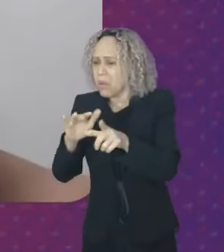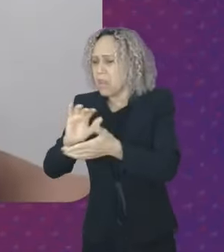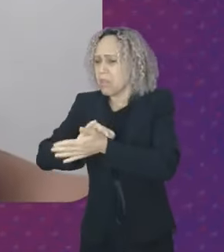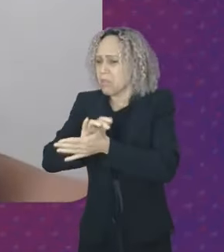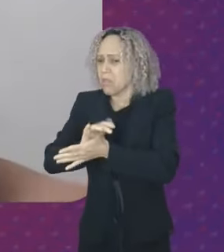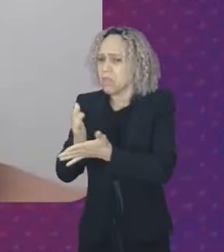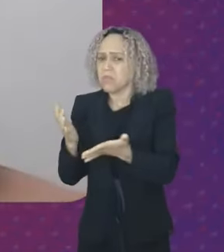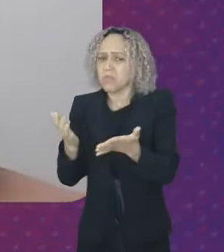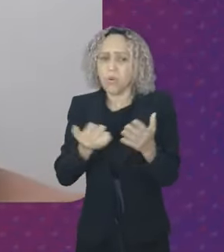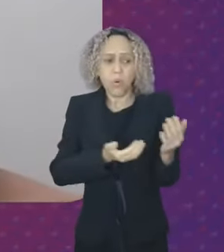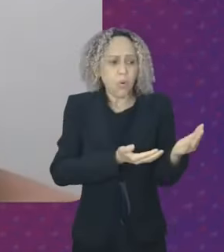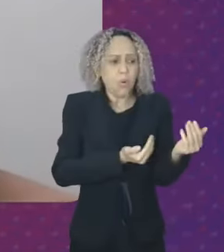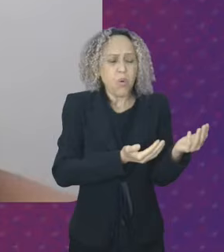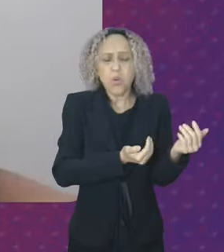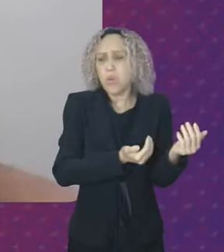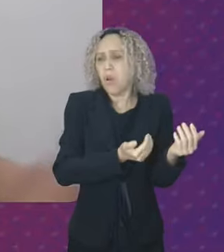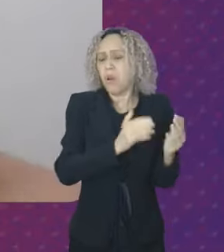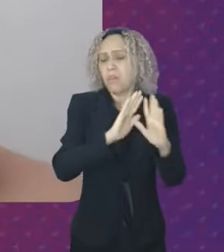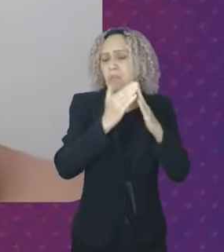periferia, por exemplo,